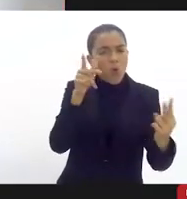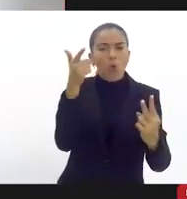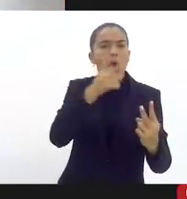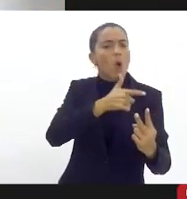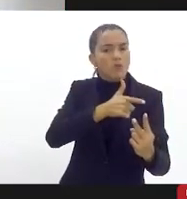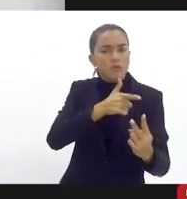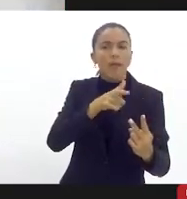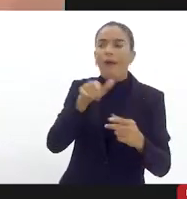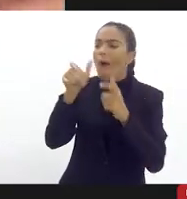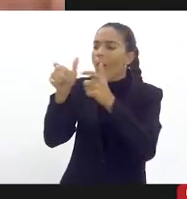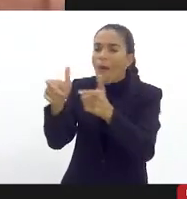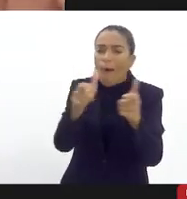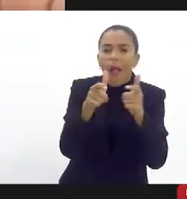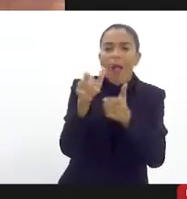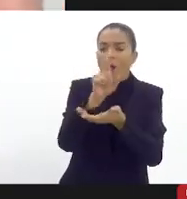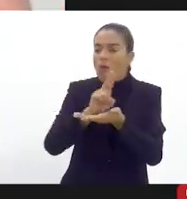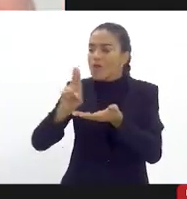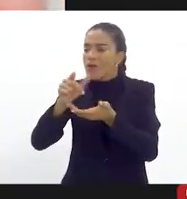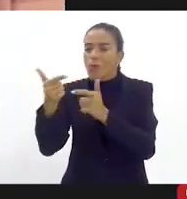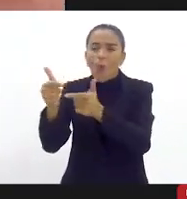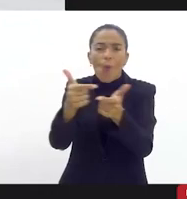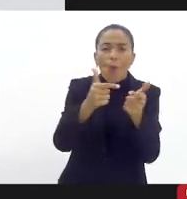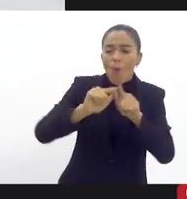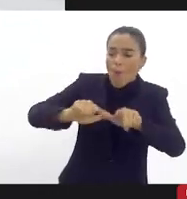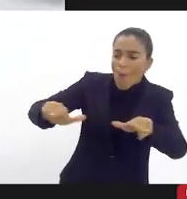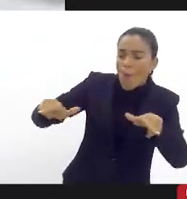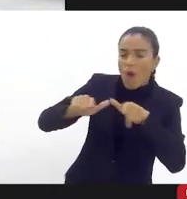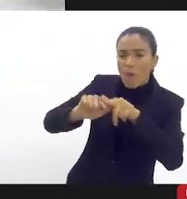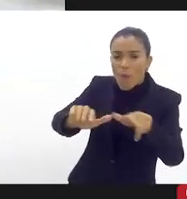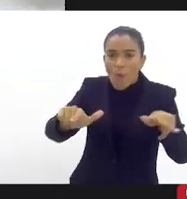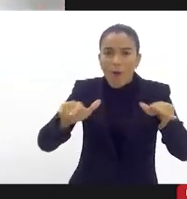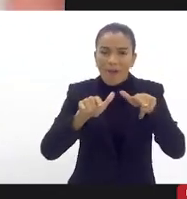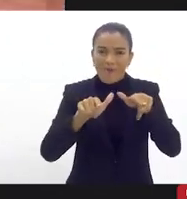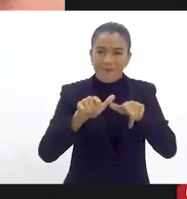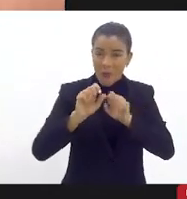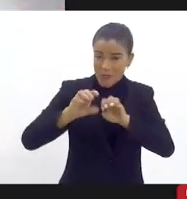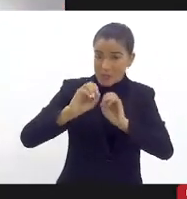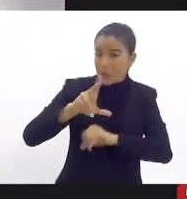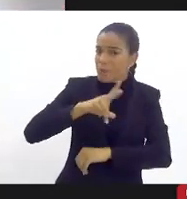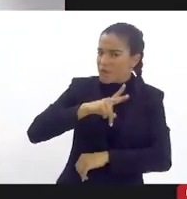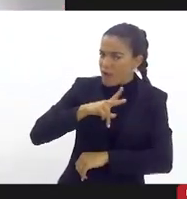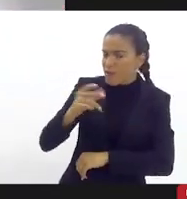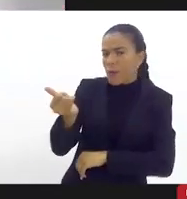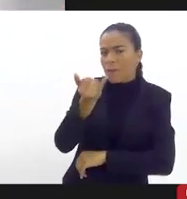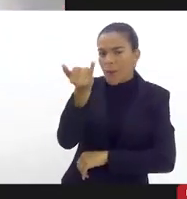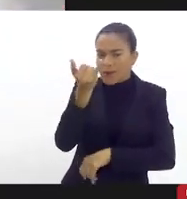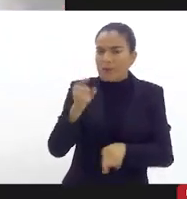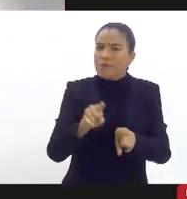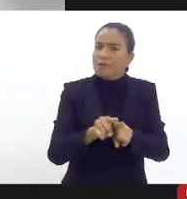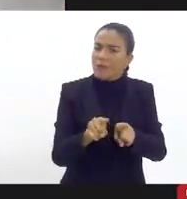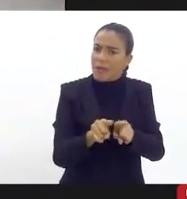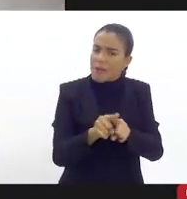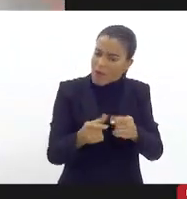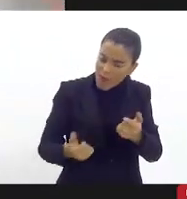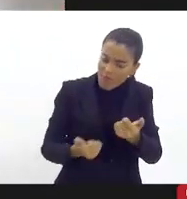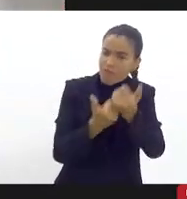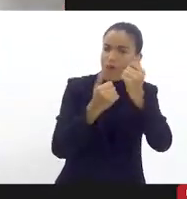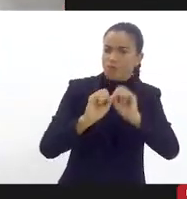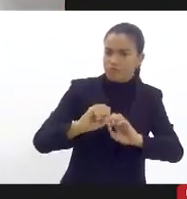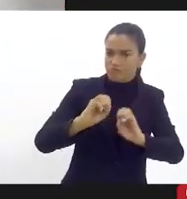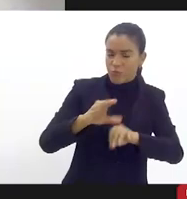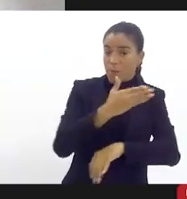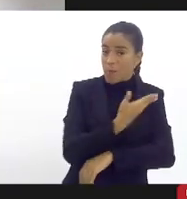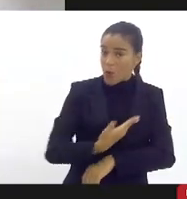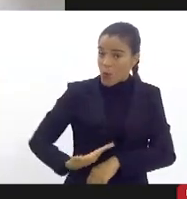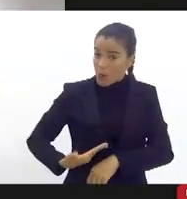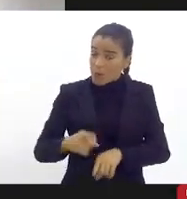universidade não chega existem inclusive ela não sabe privada no nosso país para a gente falar que a gente precisa fortalecer um ensino superior público